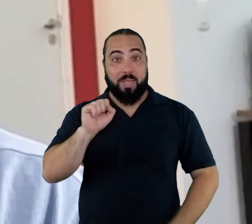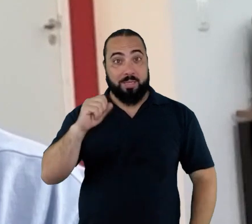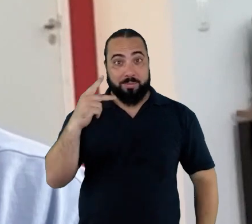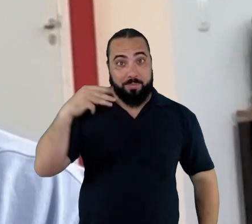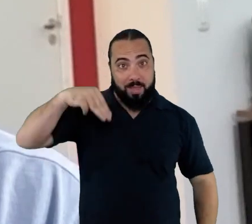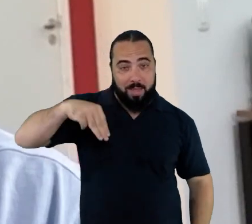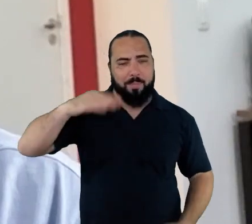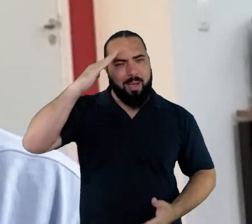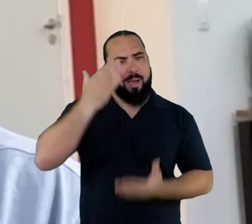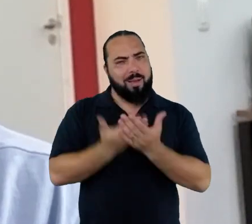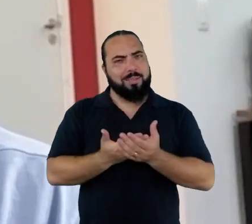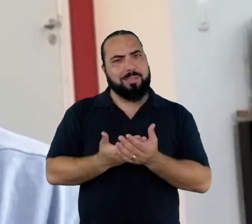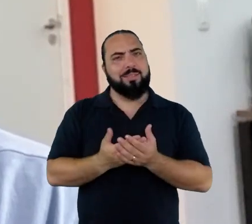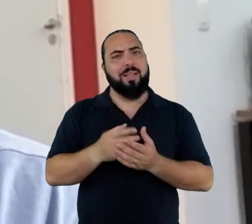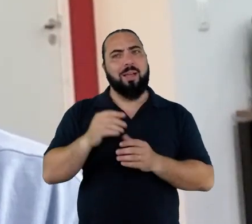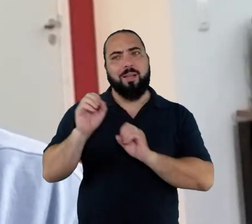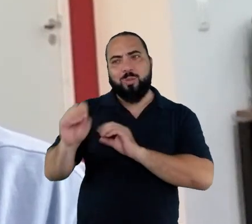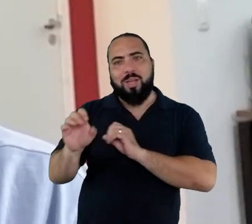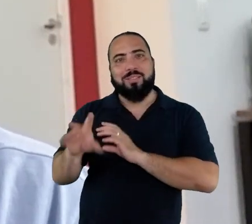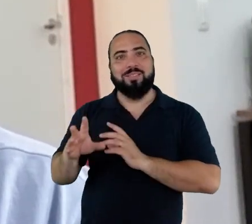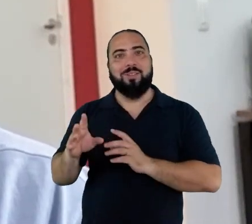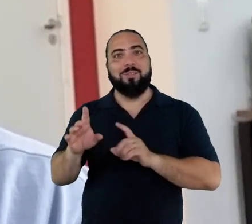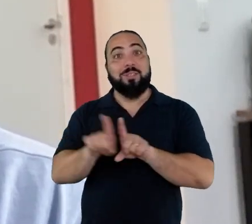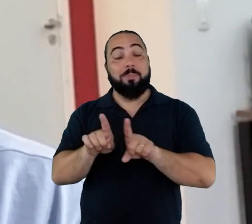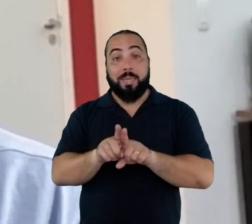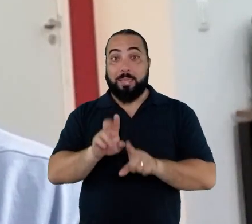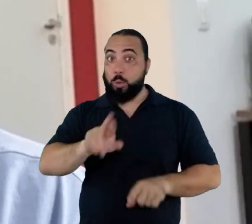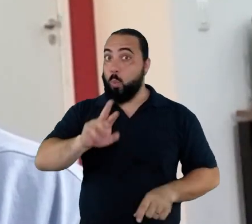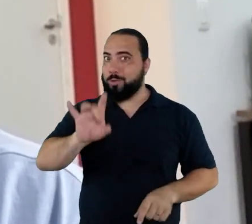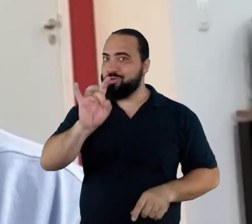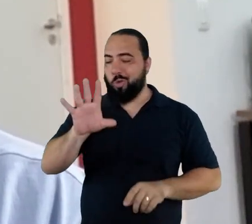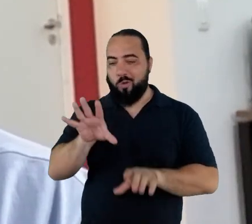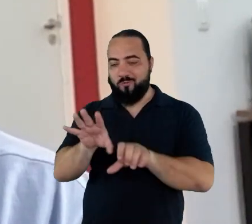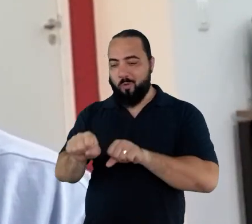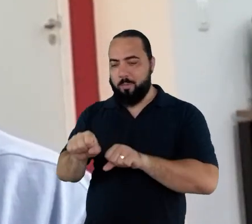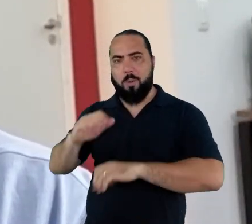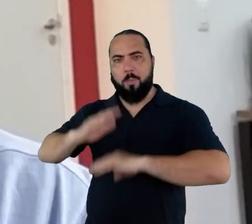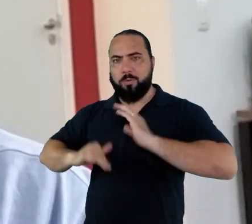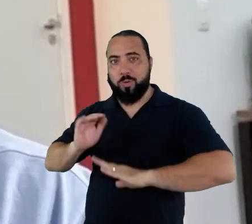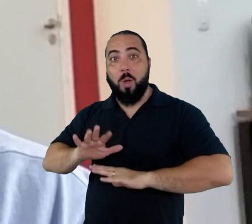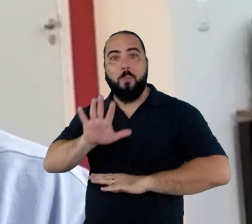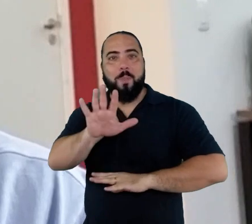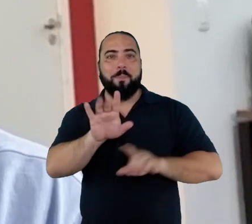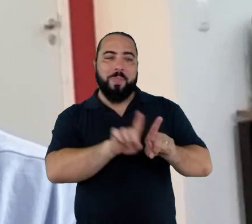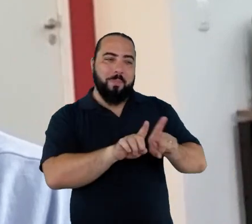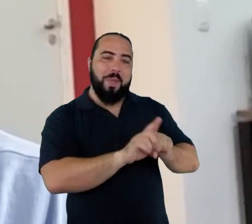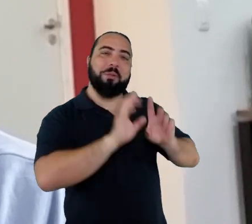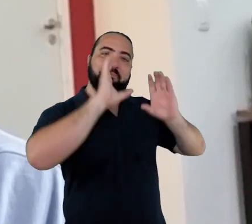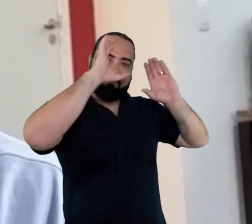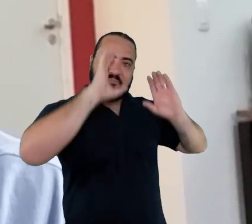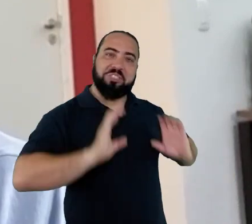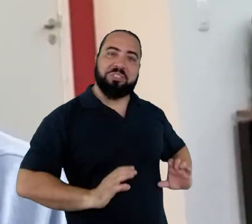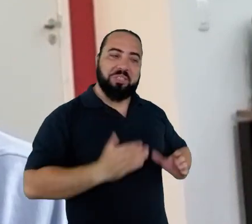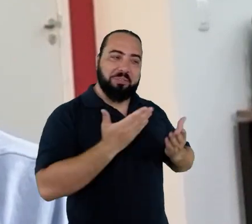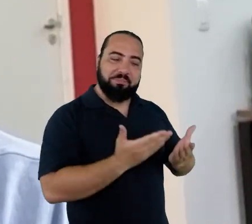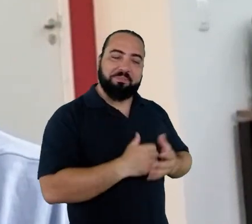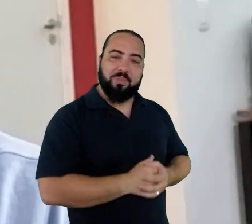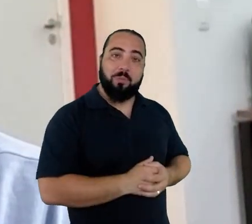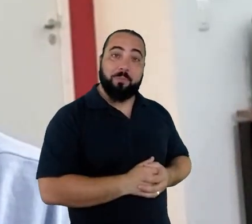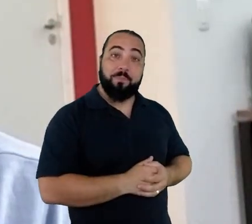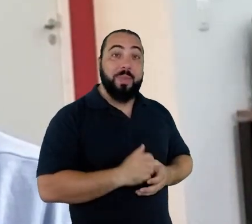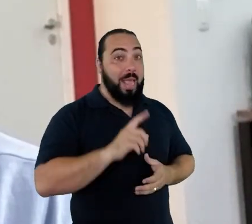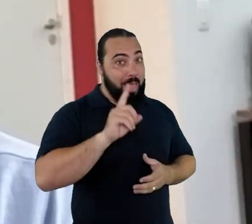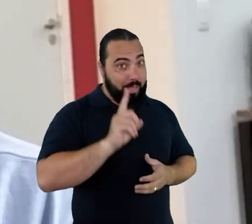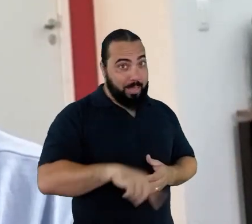SPM acredita na educação que forma não apenas o profissional, mas forma também o cidadão. E